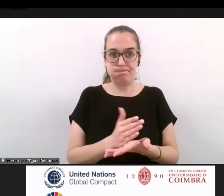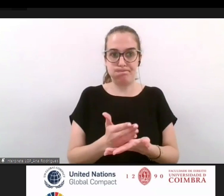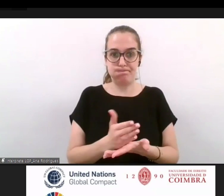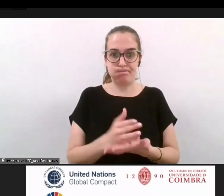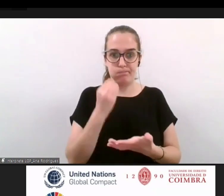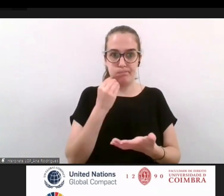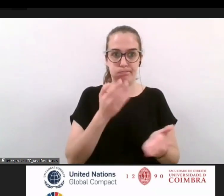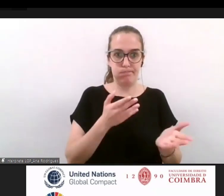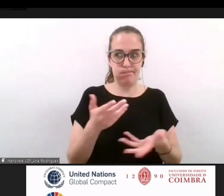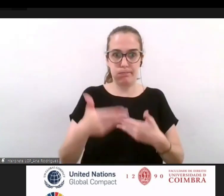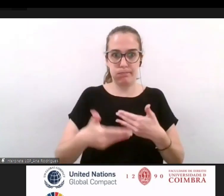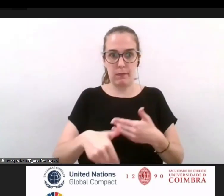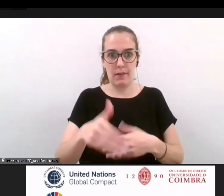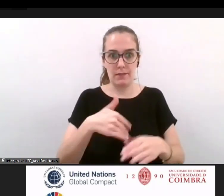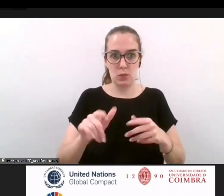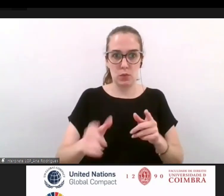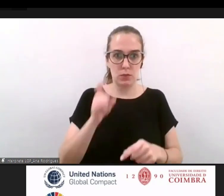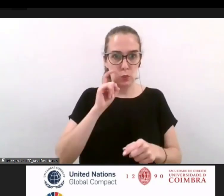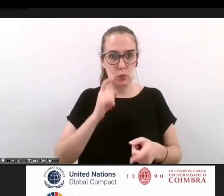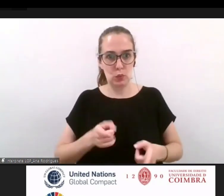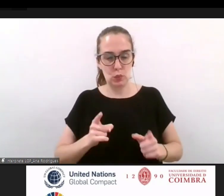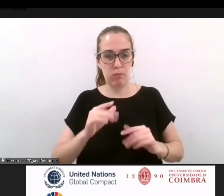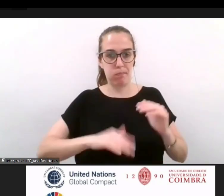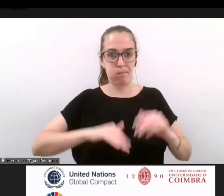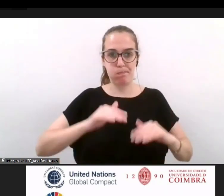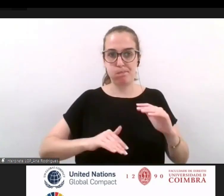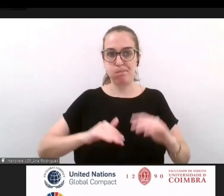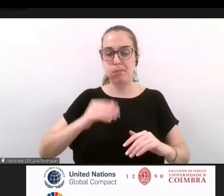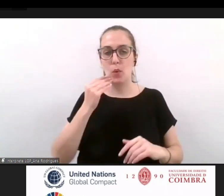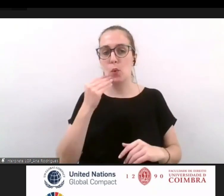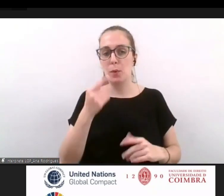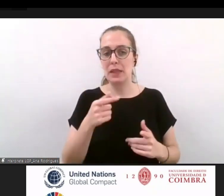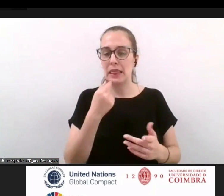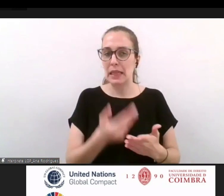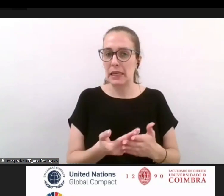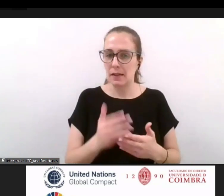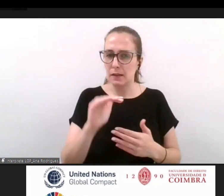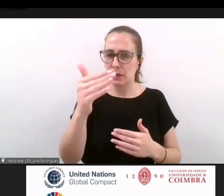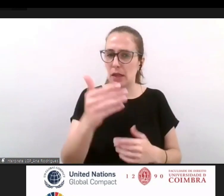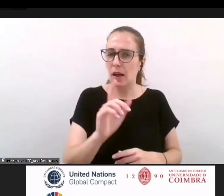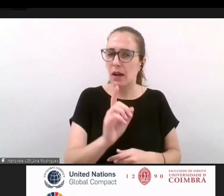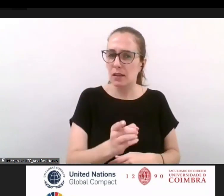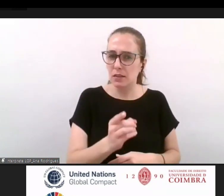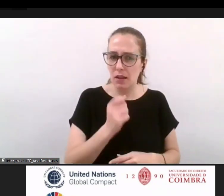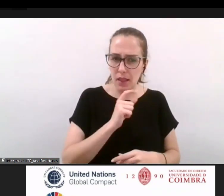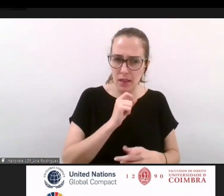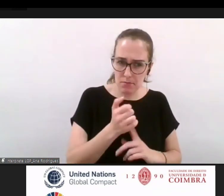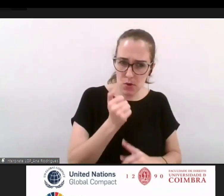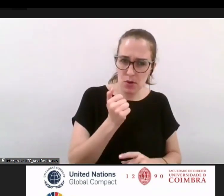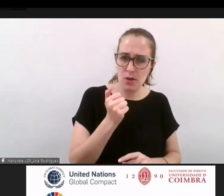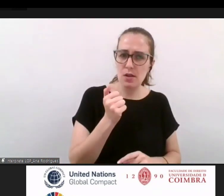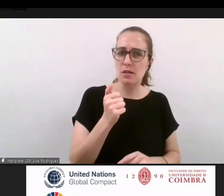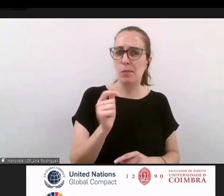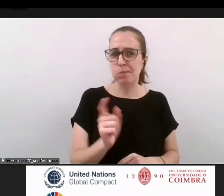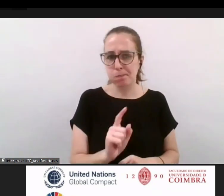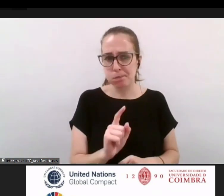de insegurança, de volatilidade. Portanto, como é que perspectivam a Agenda 2030 neste contexto,